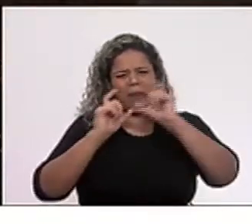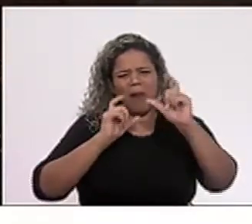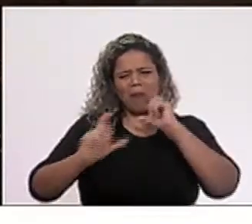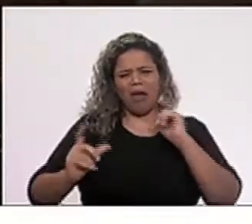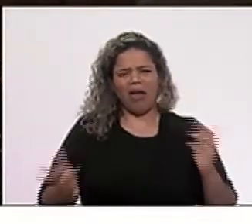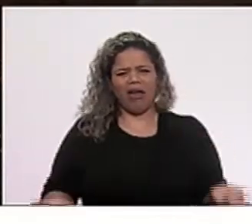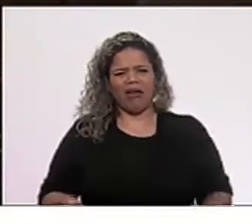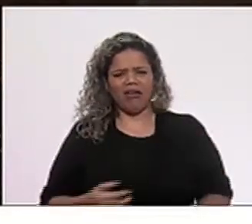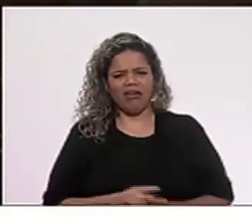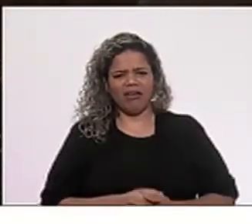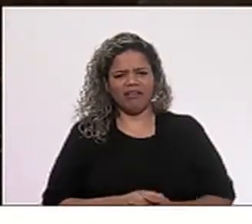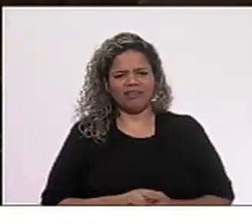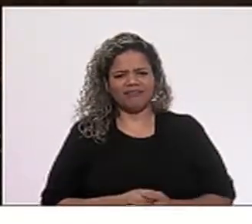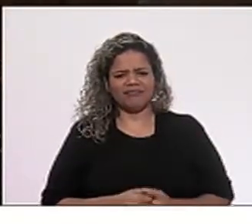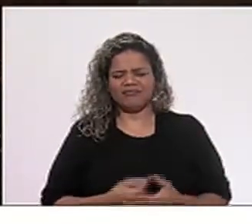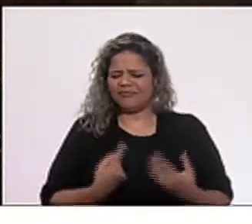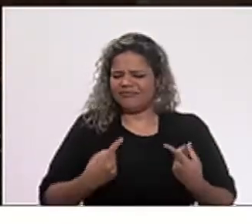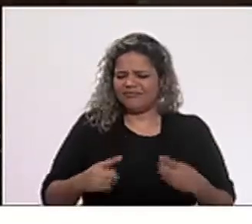Xingamentos,